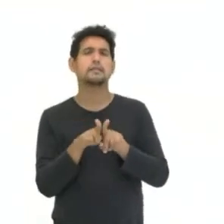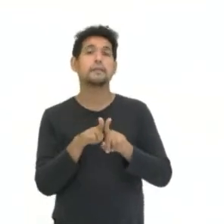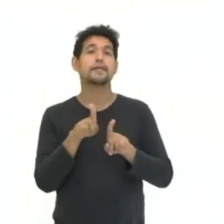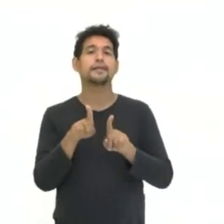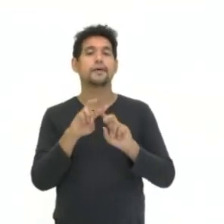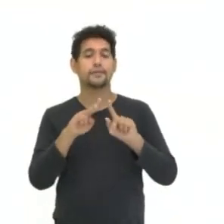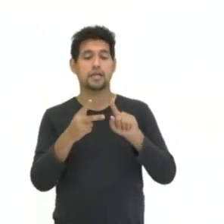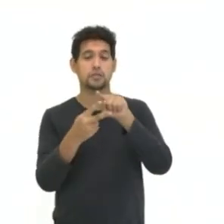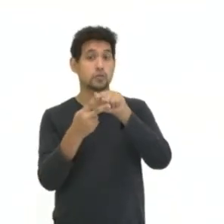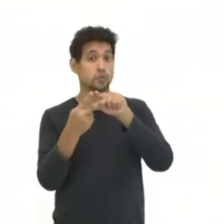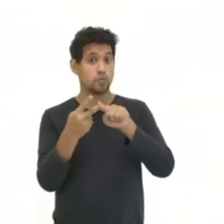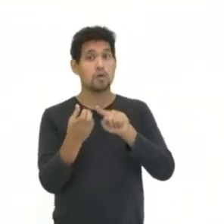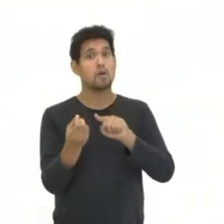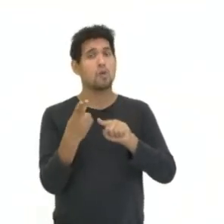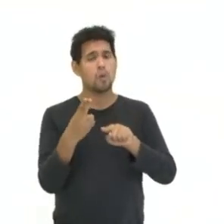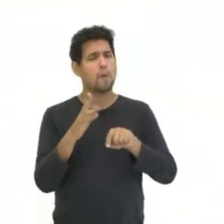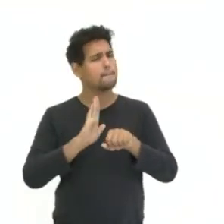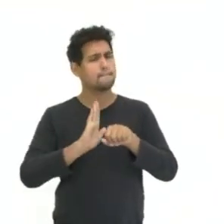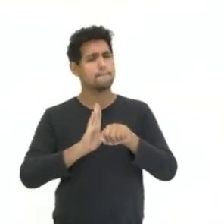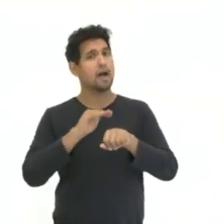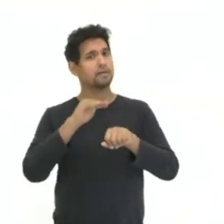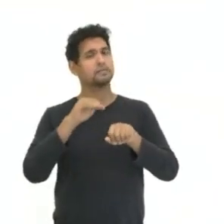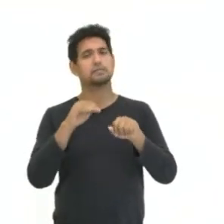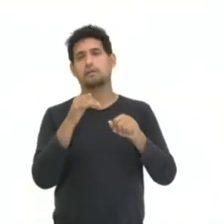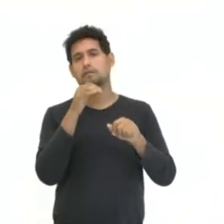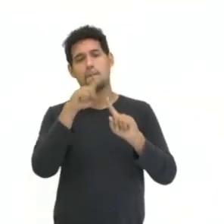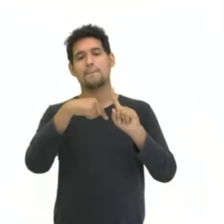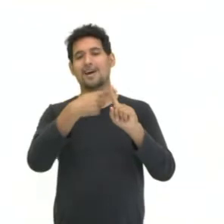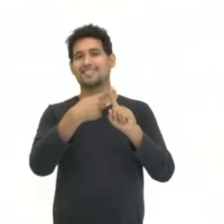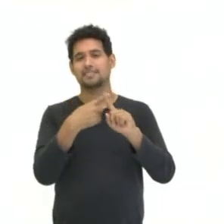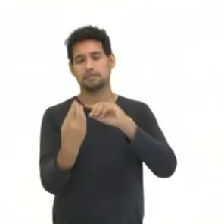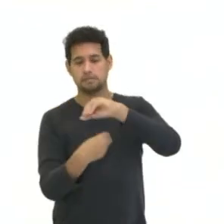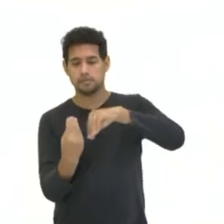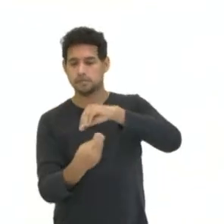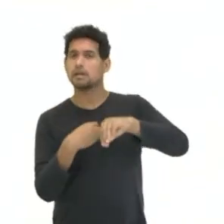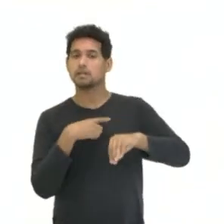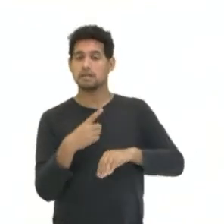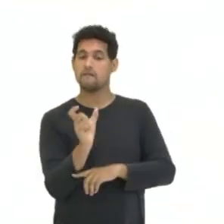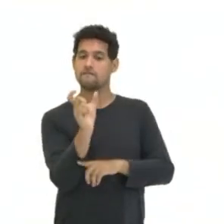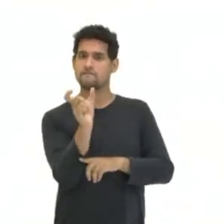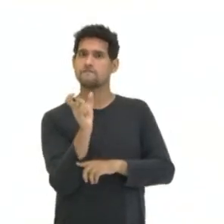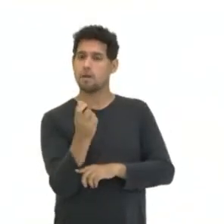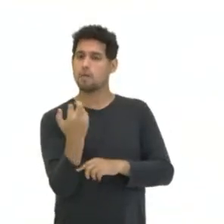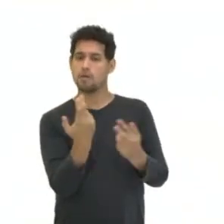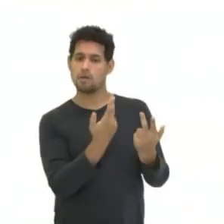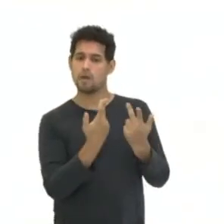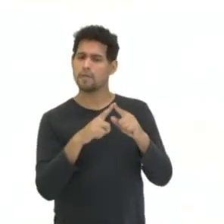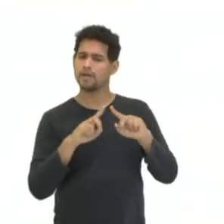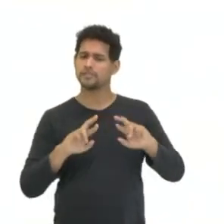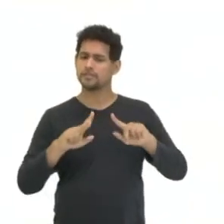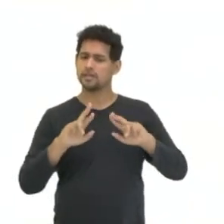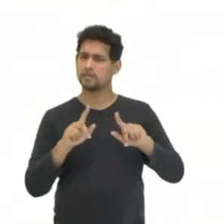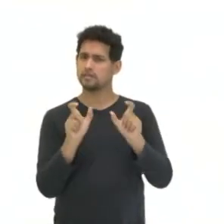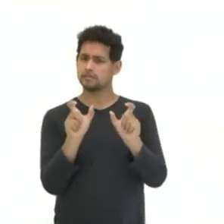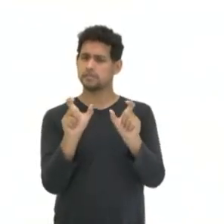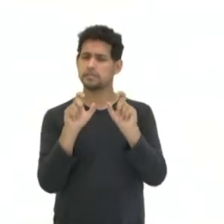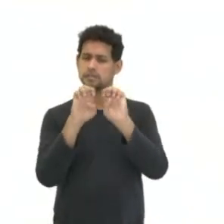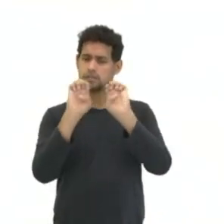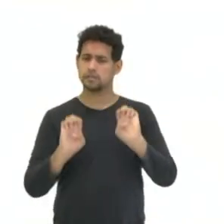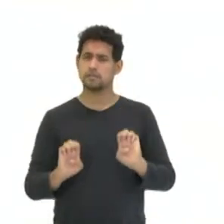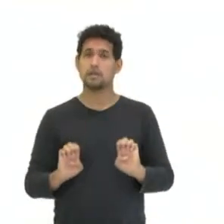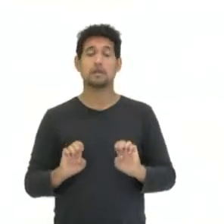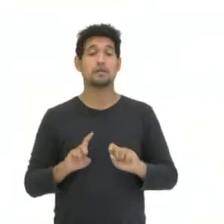de duas ou mais substâncias diferentes, que apresentam a mesma fórmula molecular, mas diferentes fórmulas